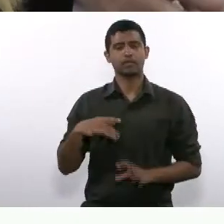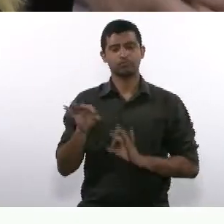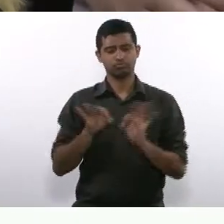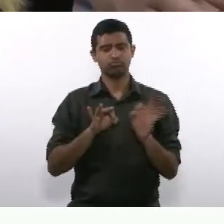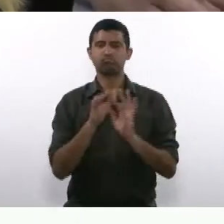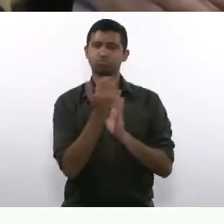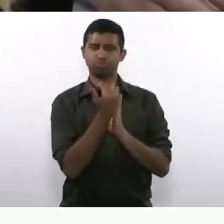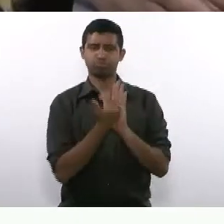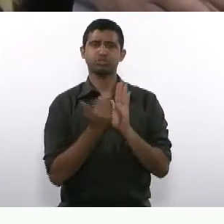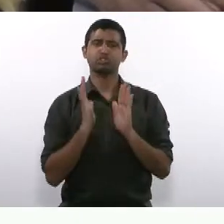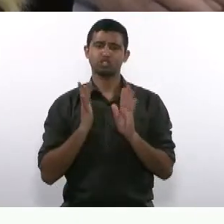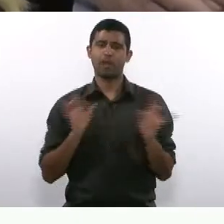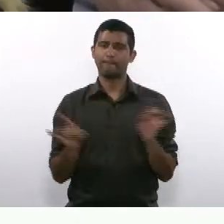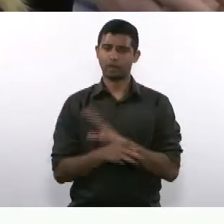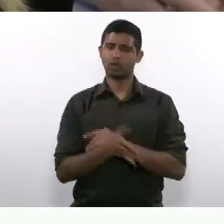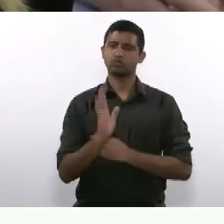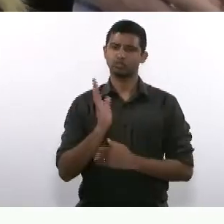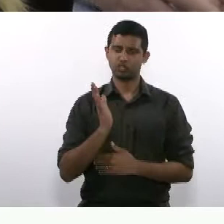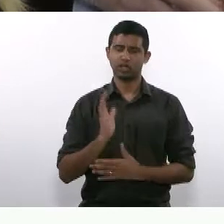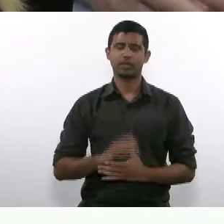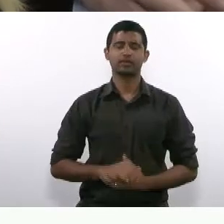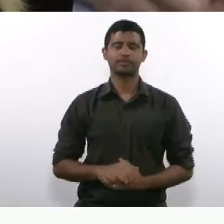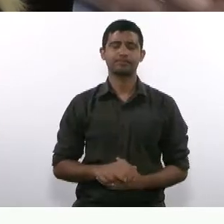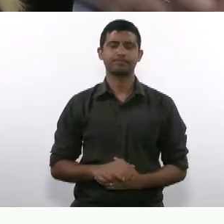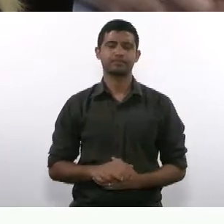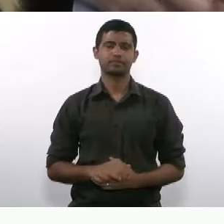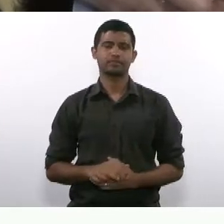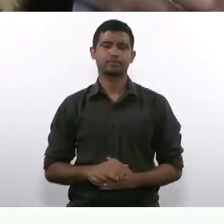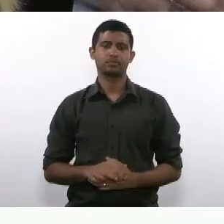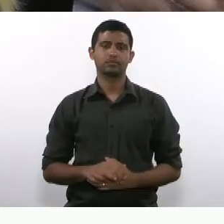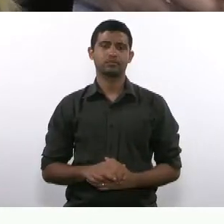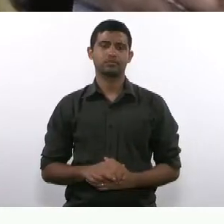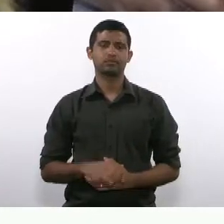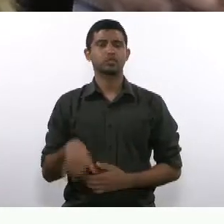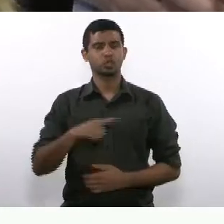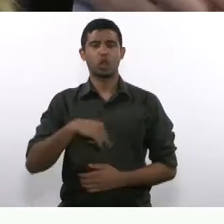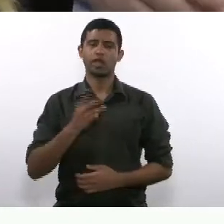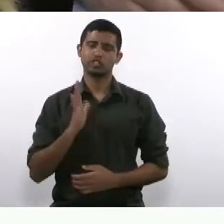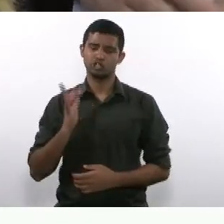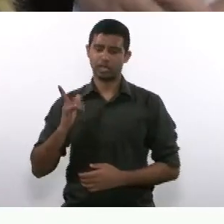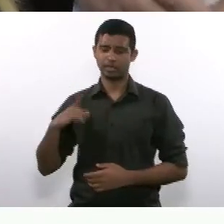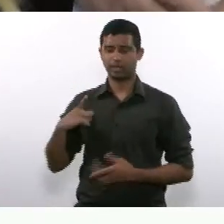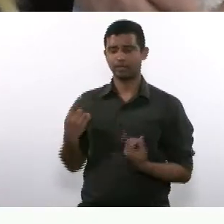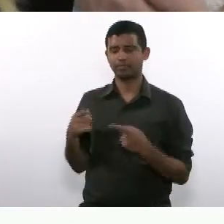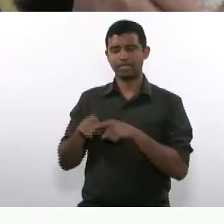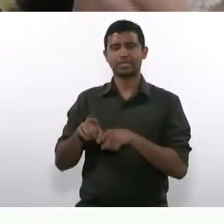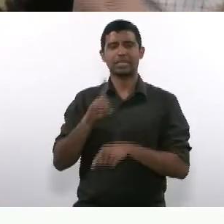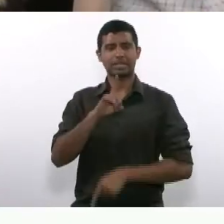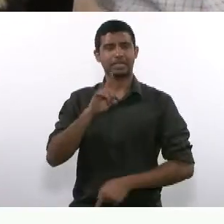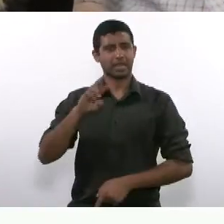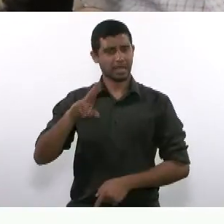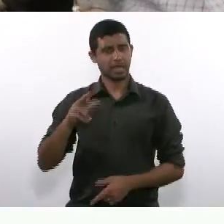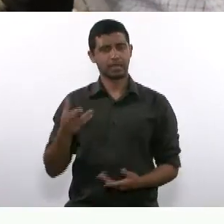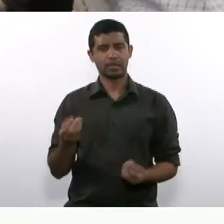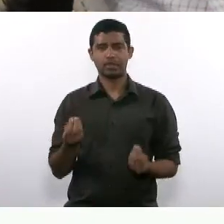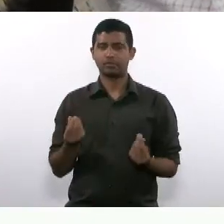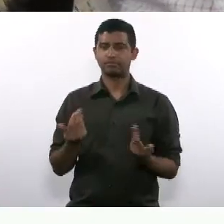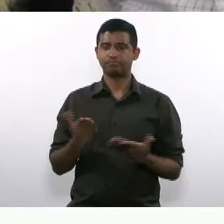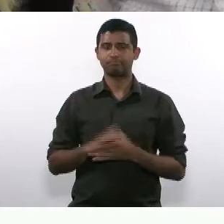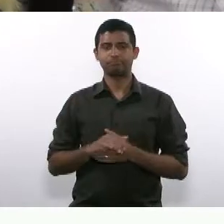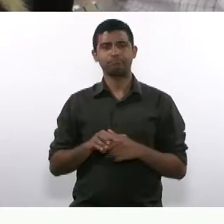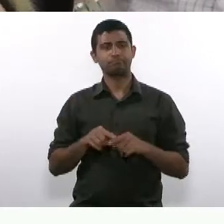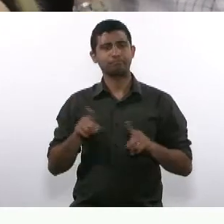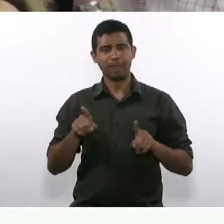também pronto, inclusive a gente firmou a parceria com o DER, mas ele ainda não